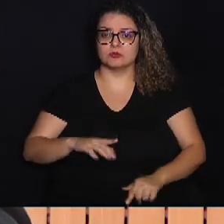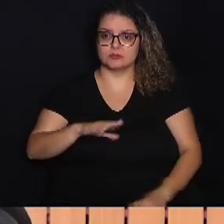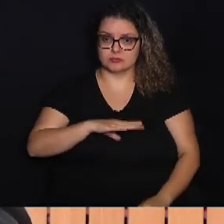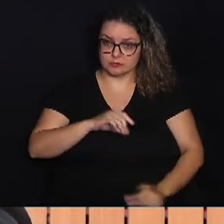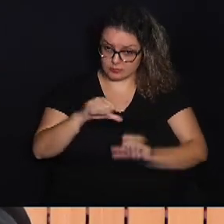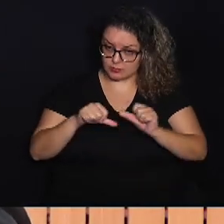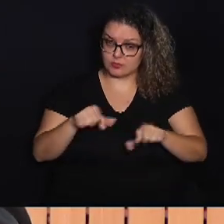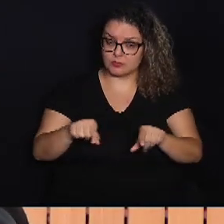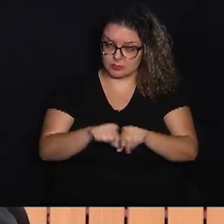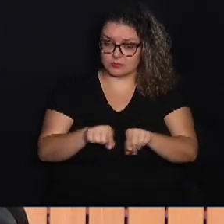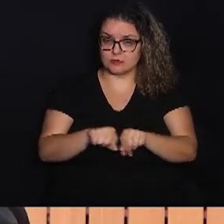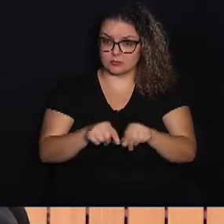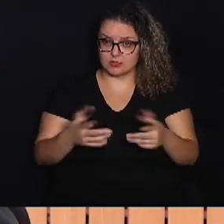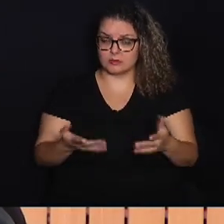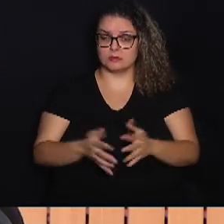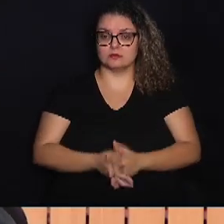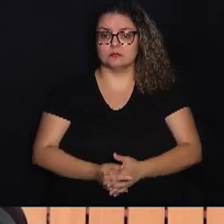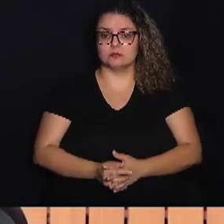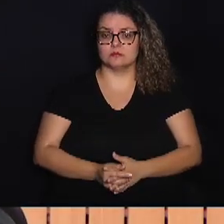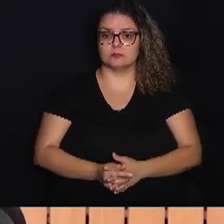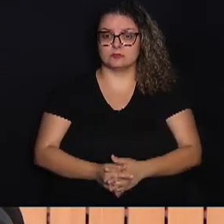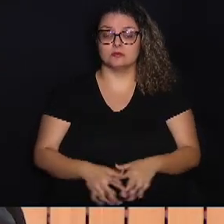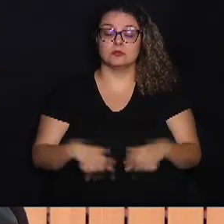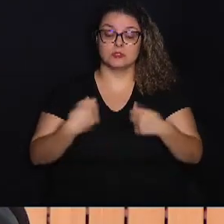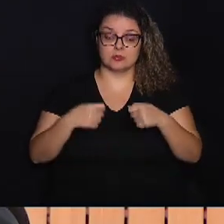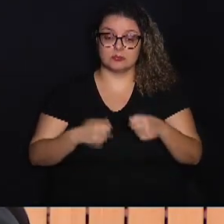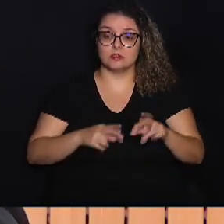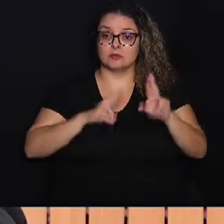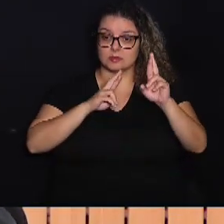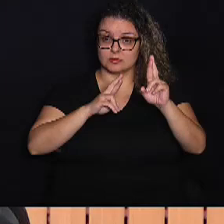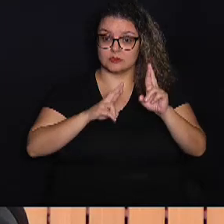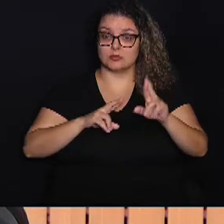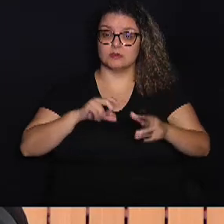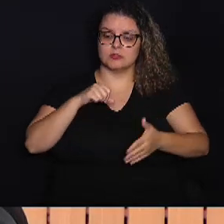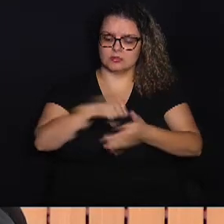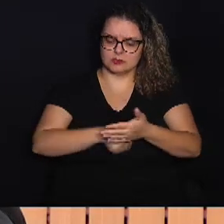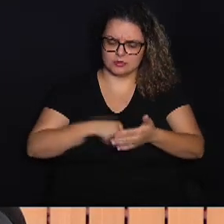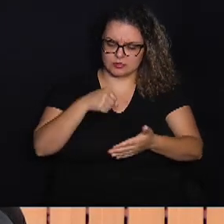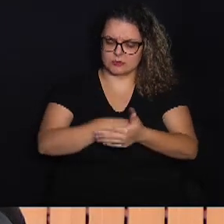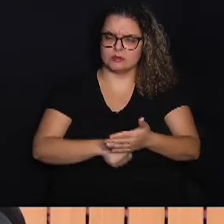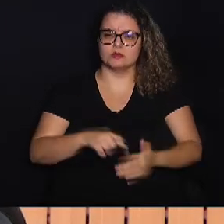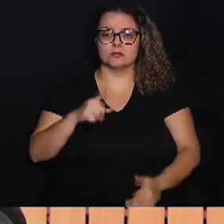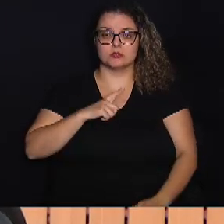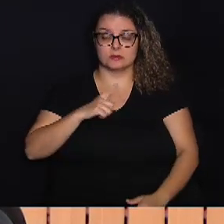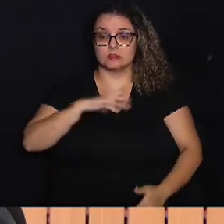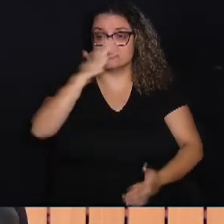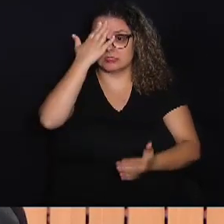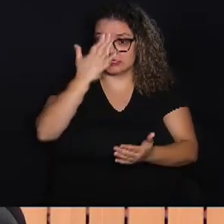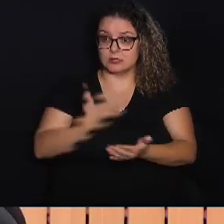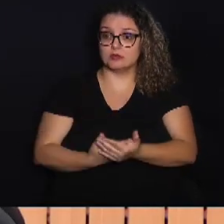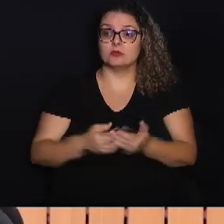mudam então Eh preciso a gente ter esperança ter luta e acreditar que é possível sim o povo